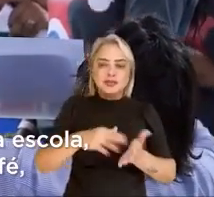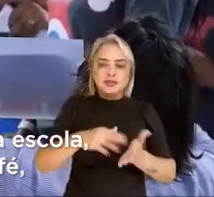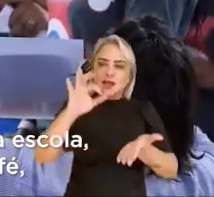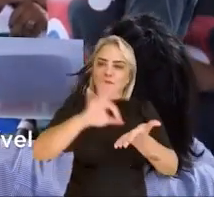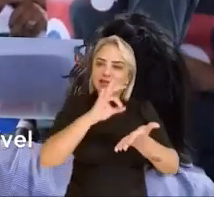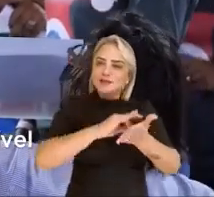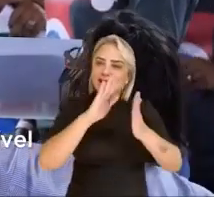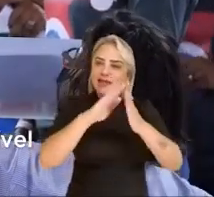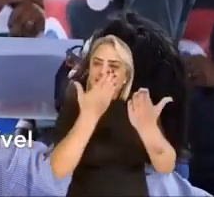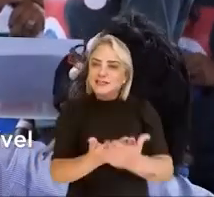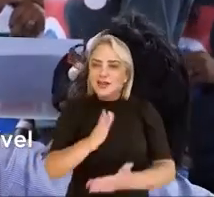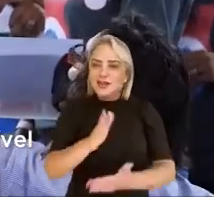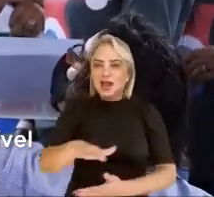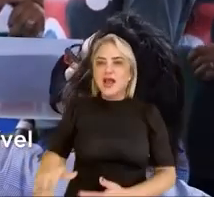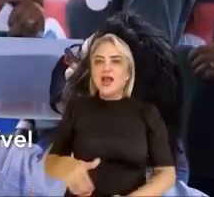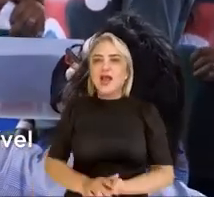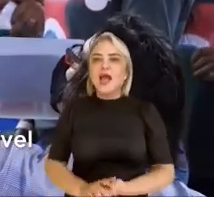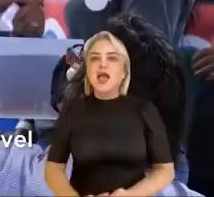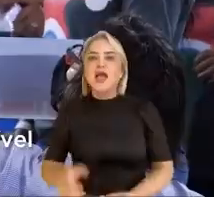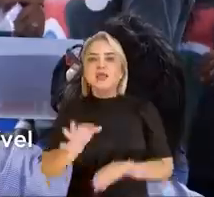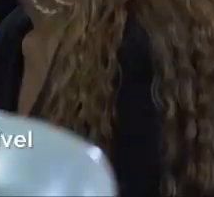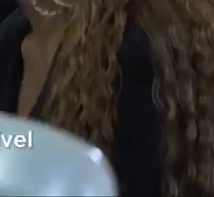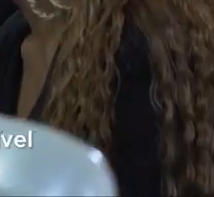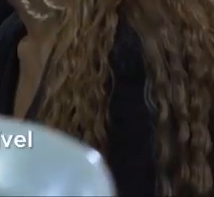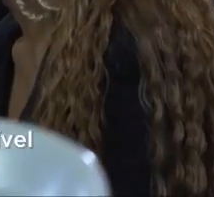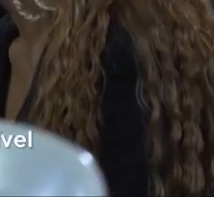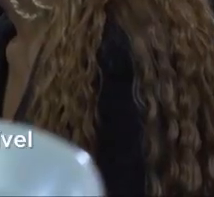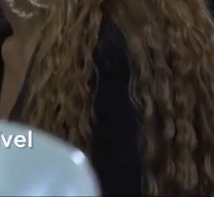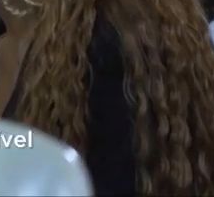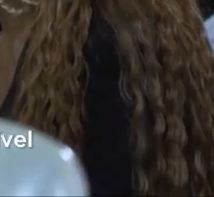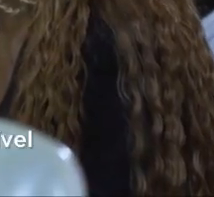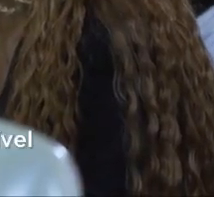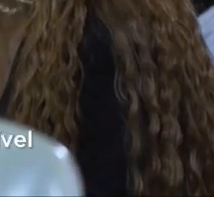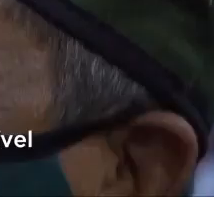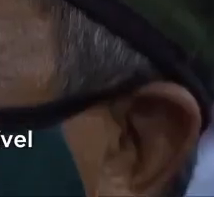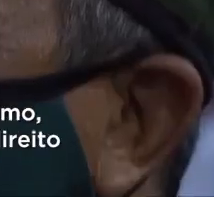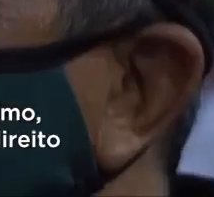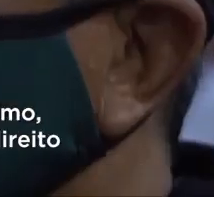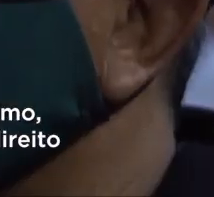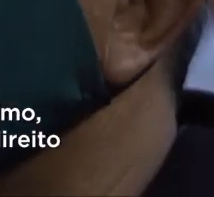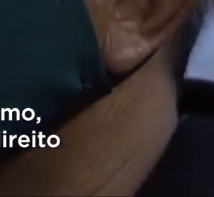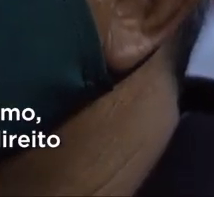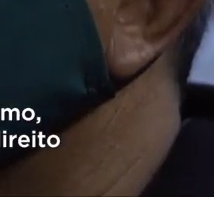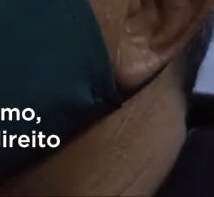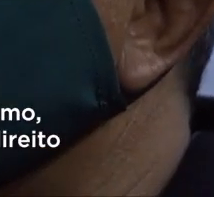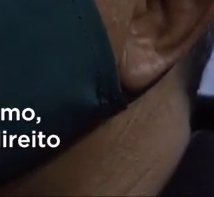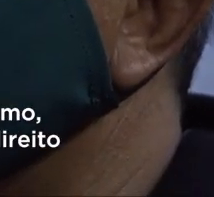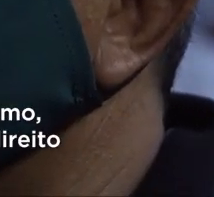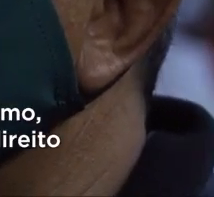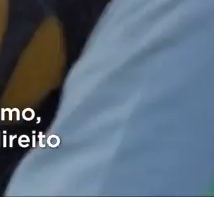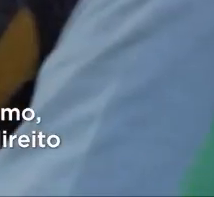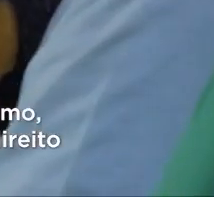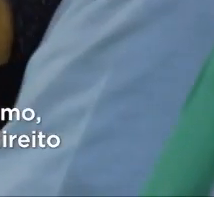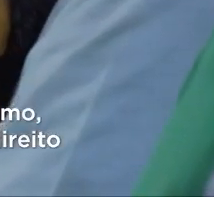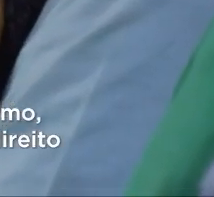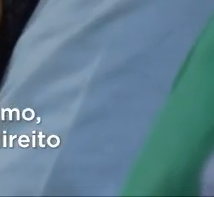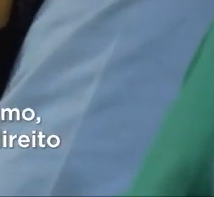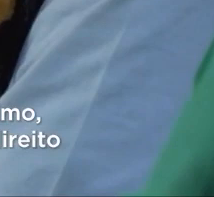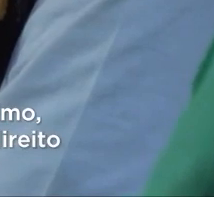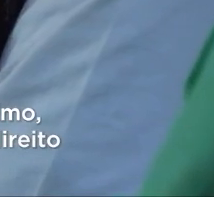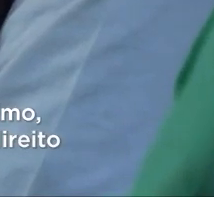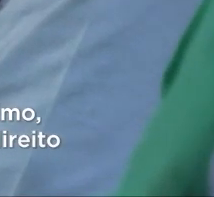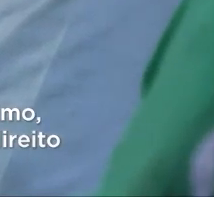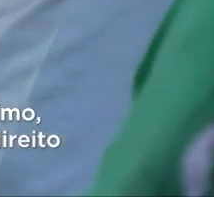todo mundo tomar café almoçar e jantar todo dia que é possível dá emprego para todo mundo que é possível melhorar o falar do brilho